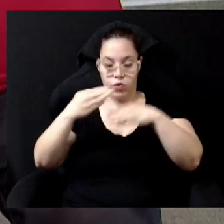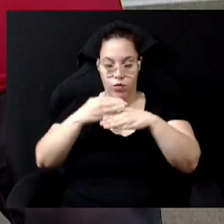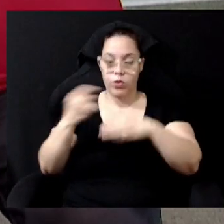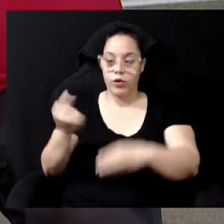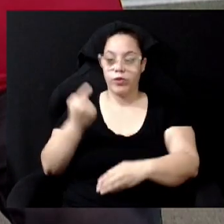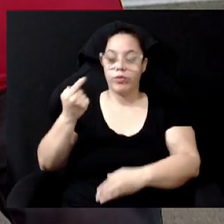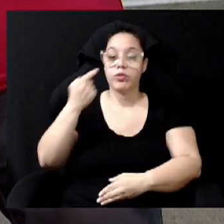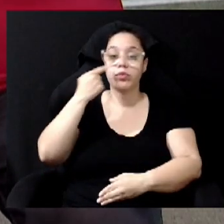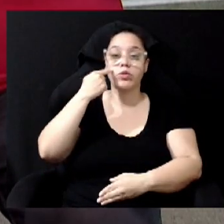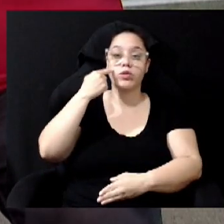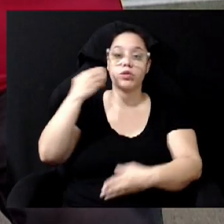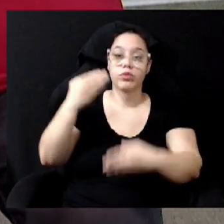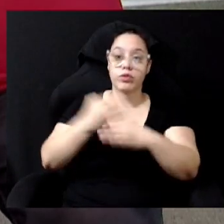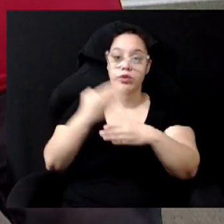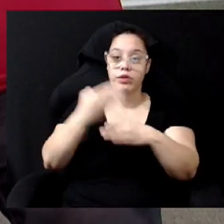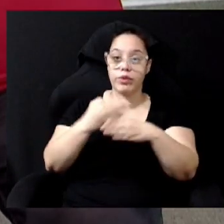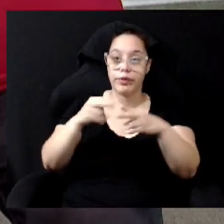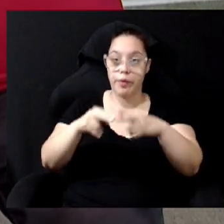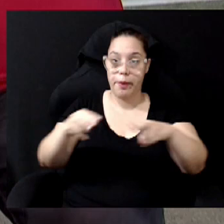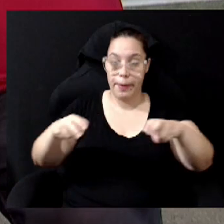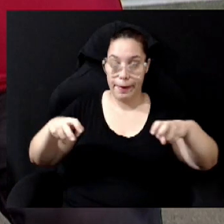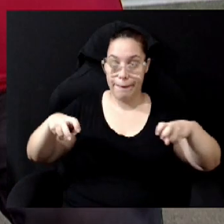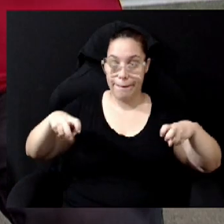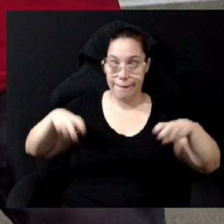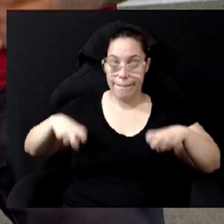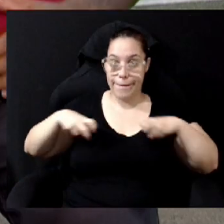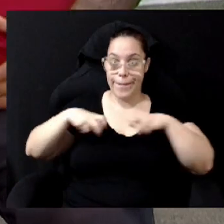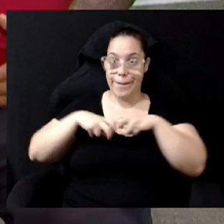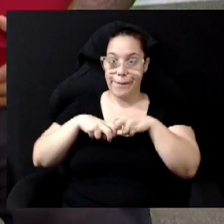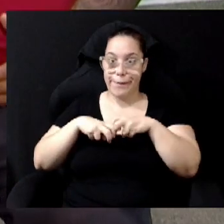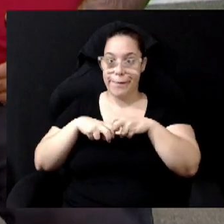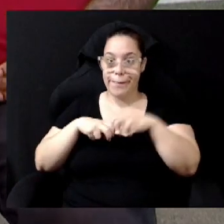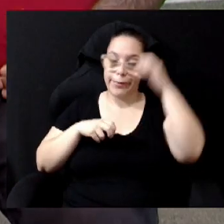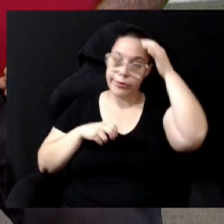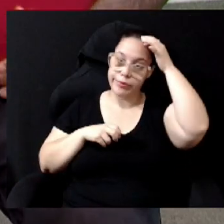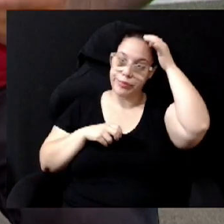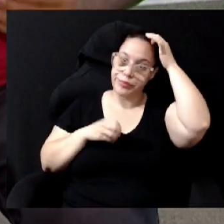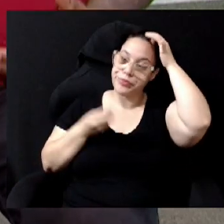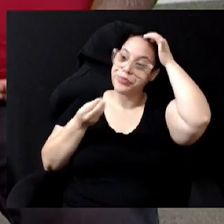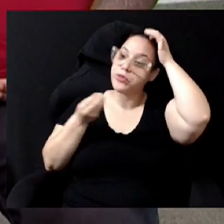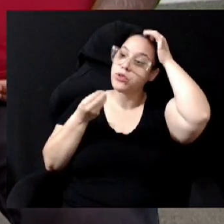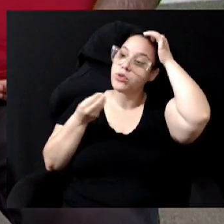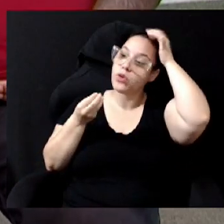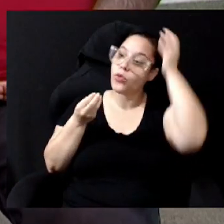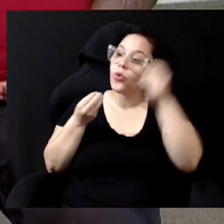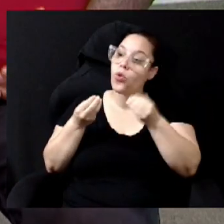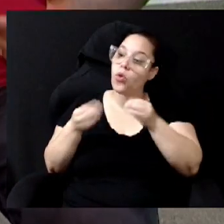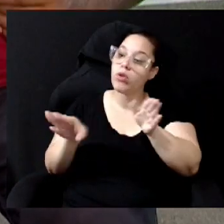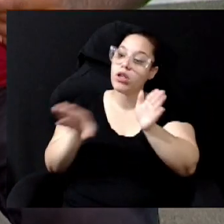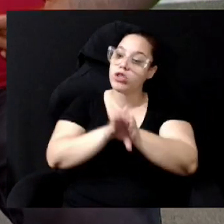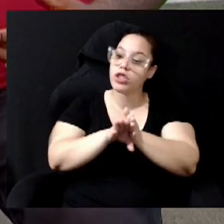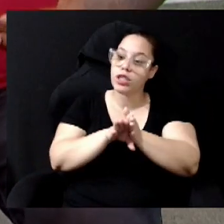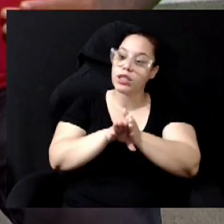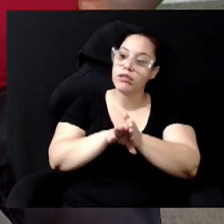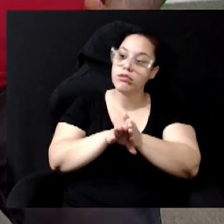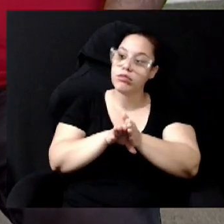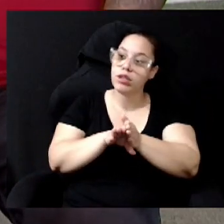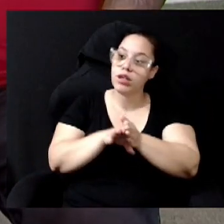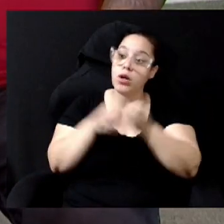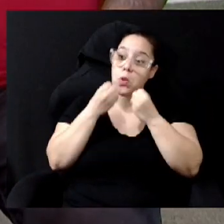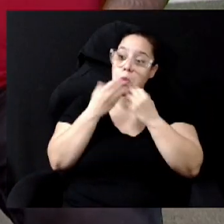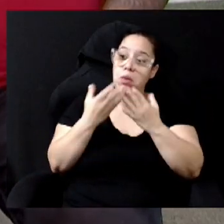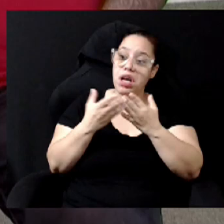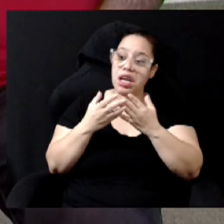constrói primeiro no círculo os valores. Então a gente faz sempre em formato circular. Como que você está chegando? Check-in. Como que você chega? Chego bem, chego com raiva,